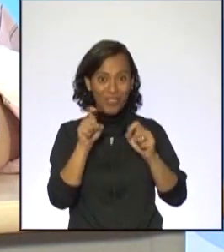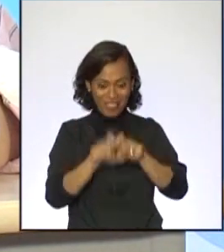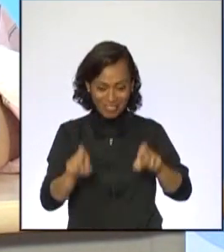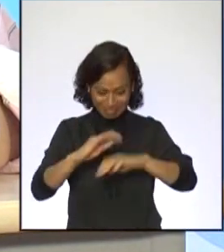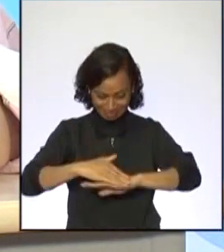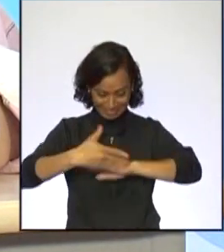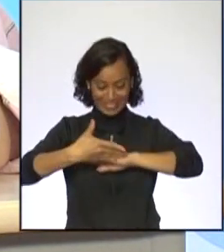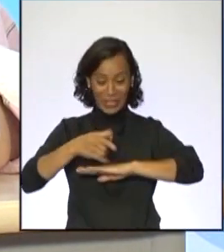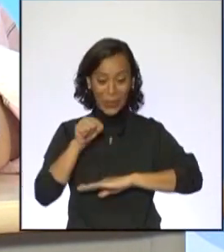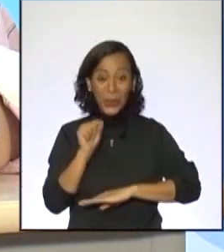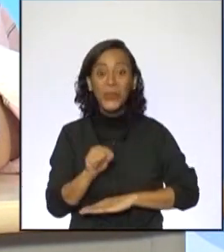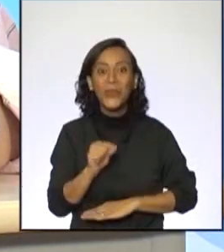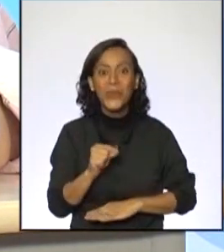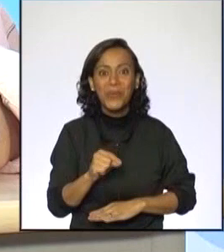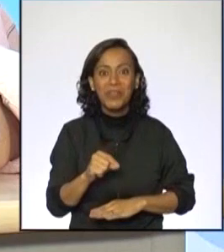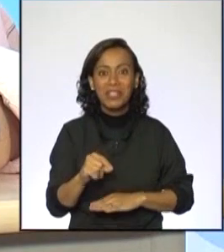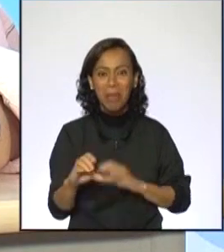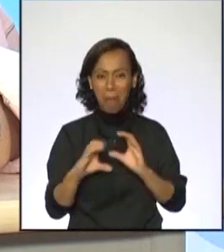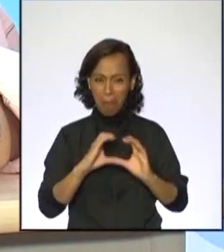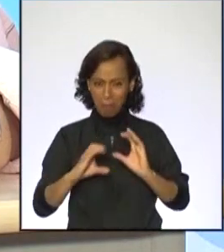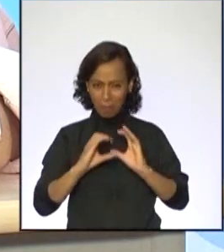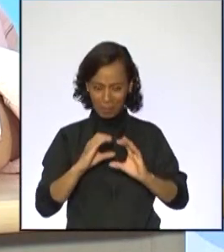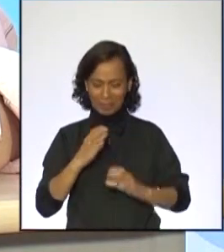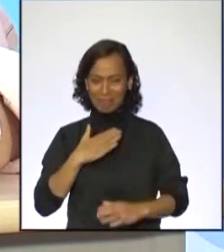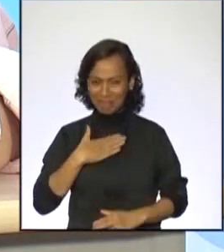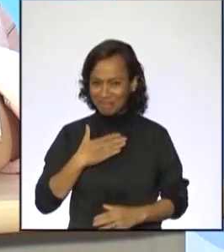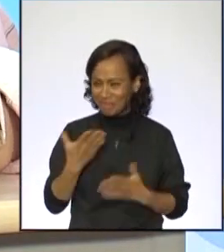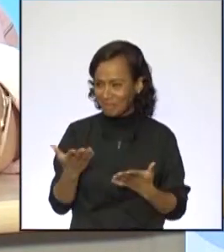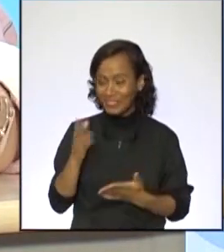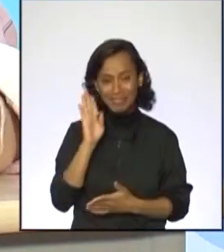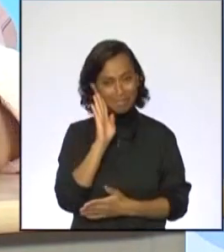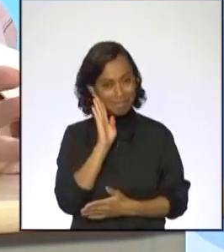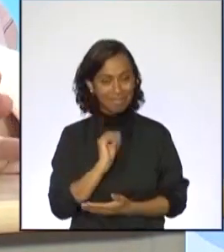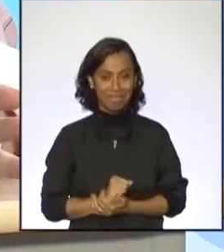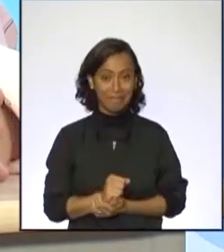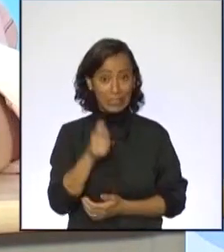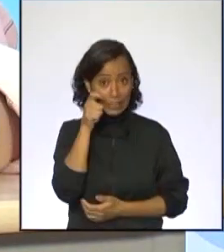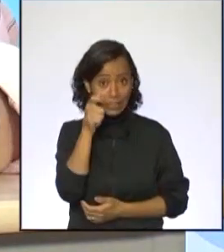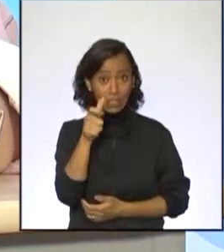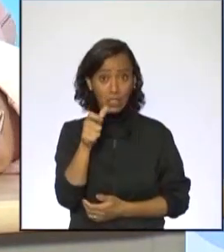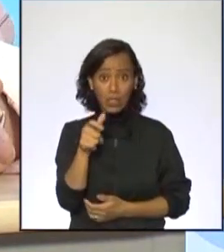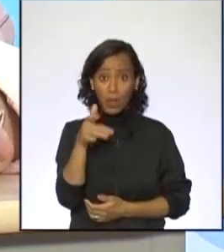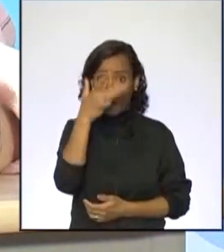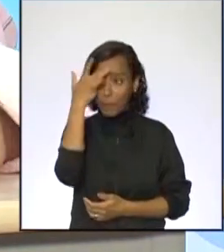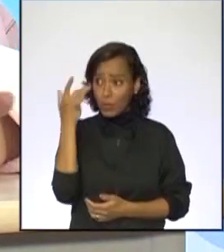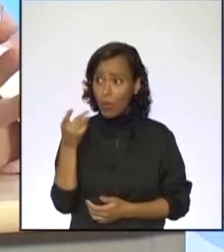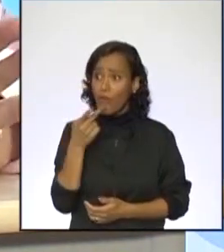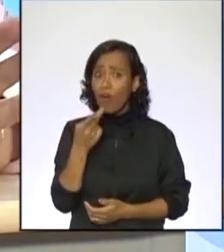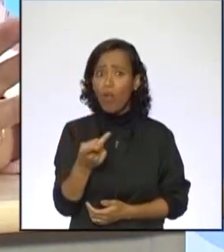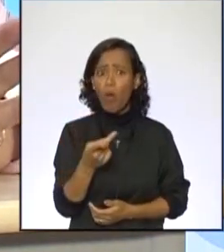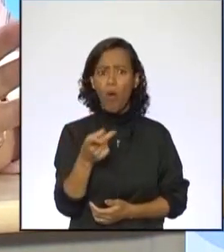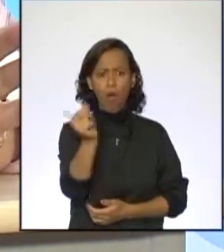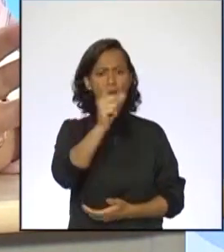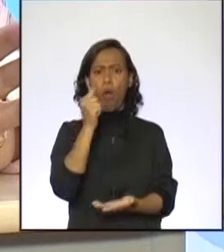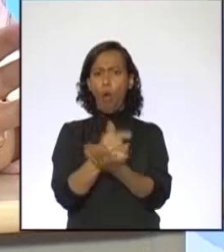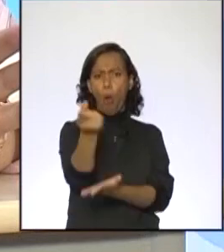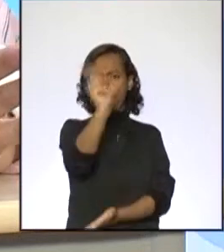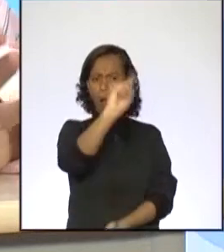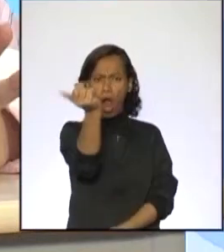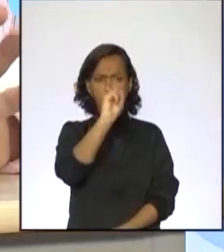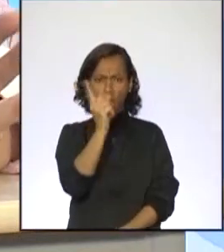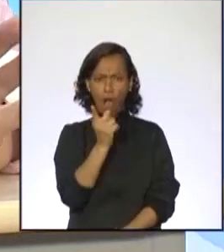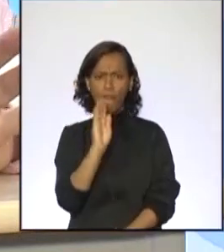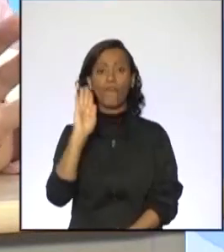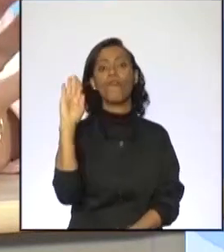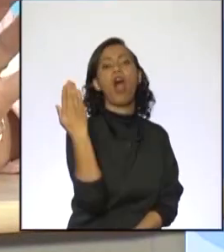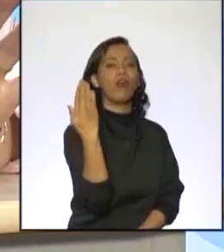interação aqui bem interessante que a gente está recebendo, tá? O público está achando que o aparelho é fake e não compraria também, viu?